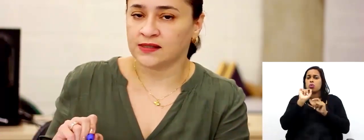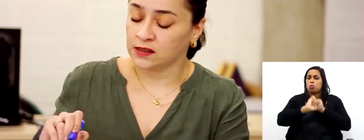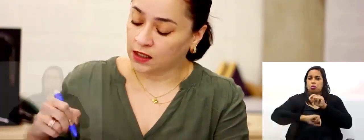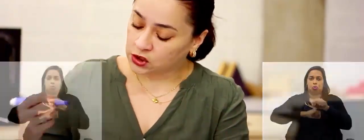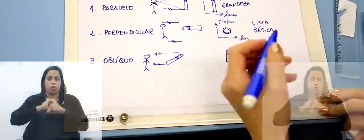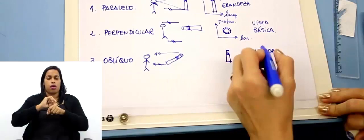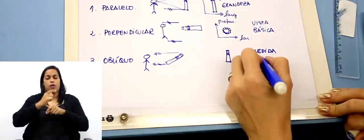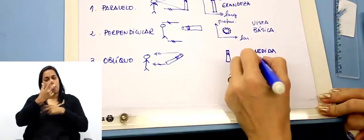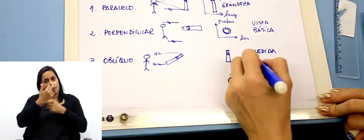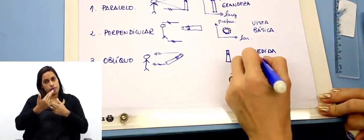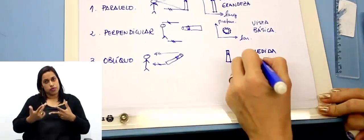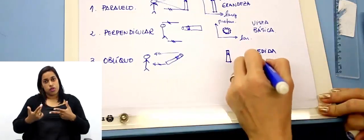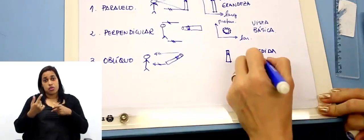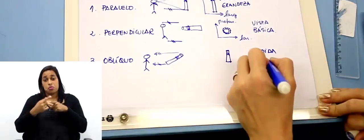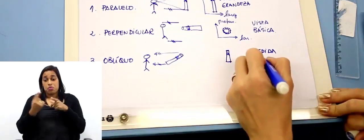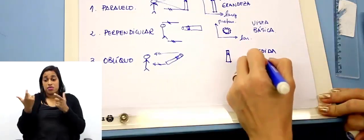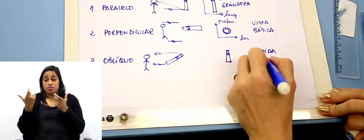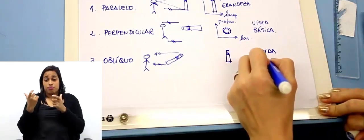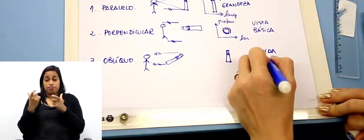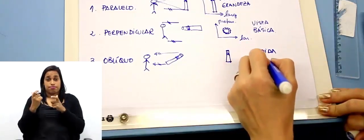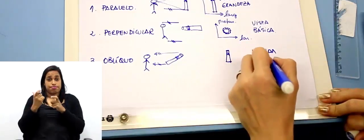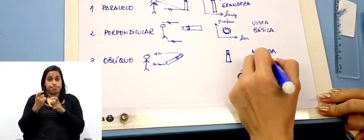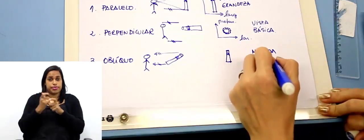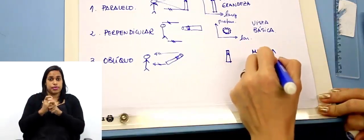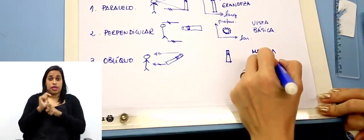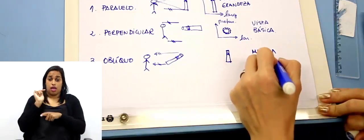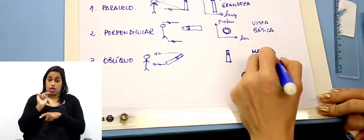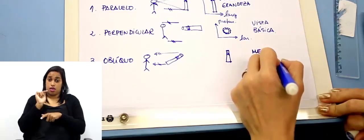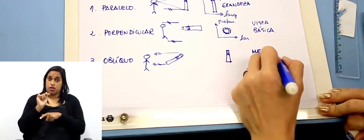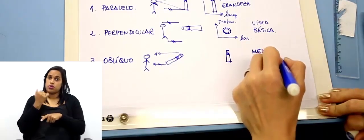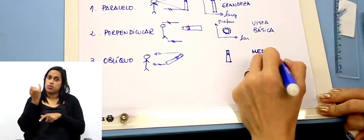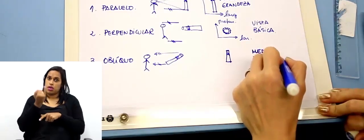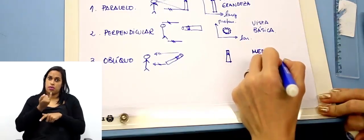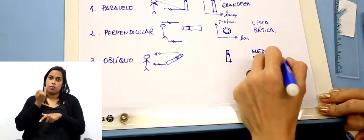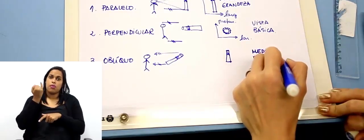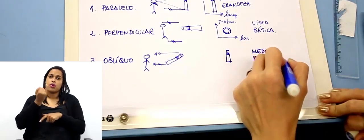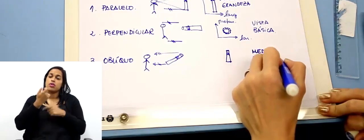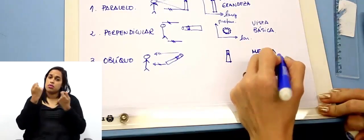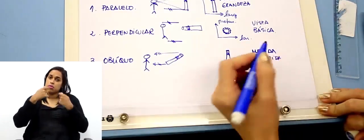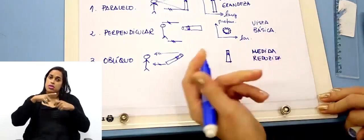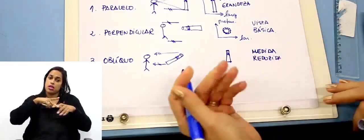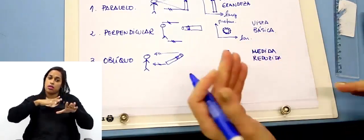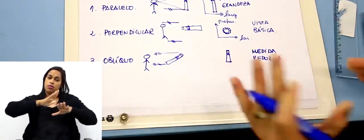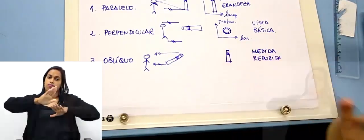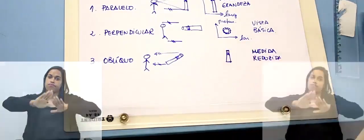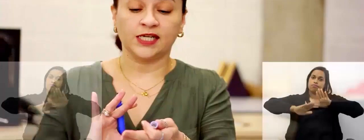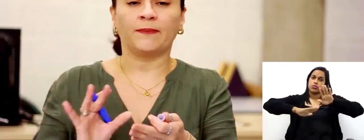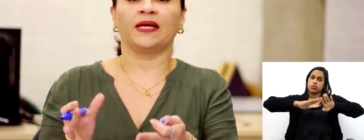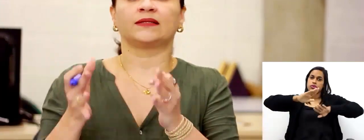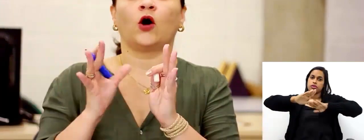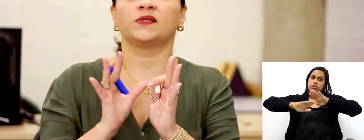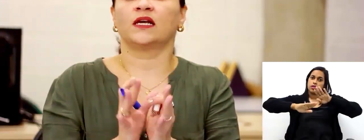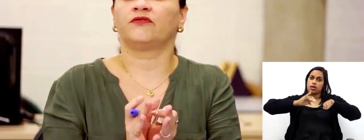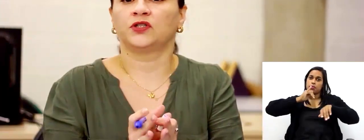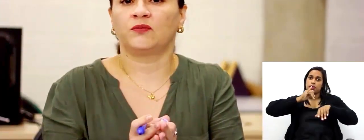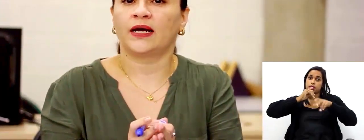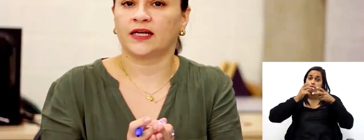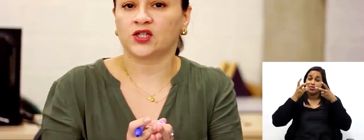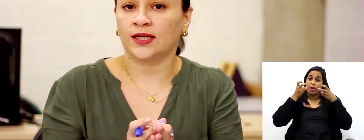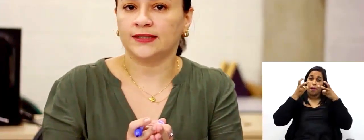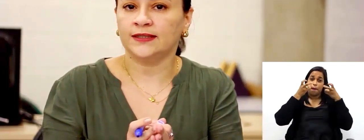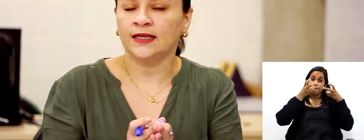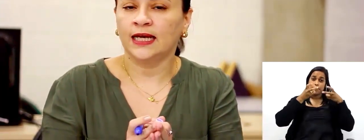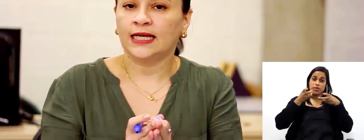uma face, só que em medida reduzida. E isso também é importante bastante ter cuidado com isso, porque você de repente está observando